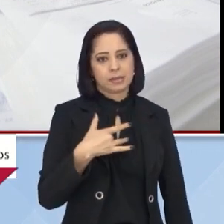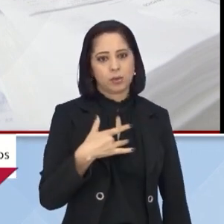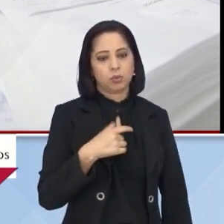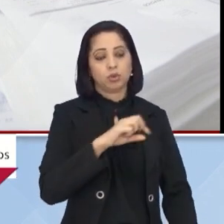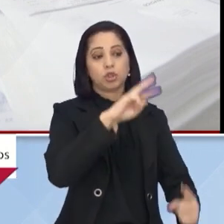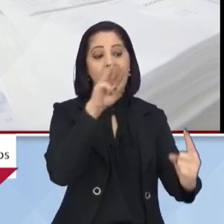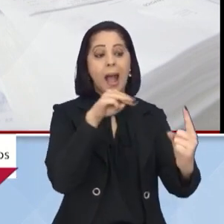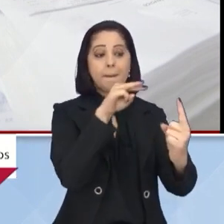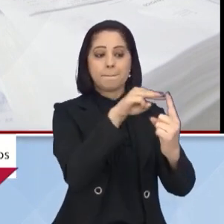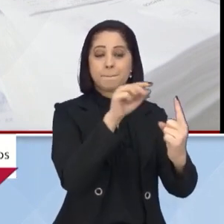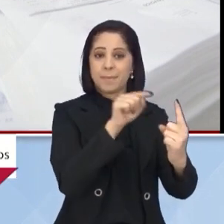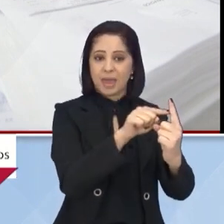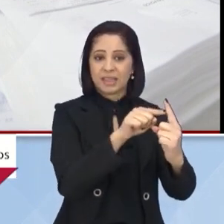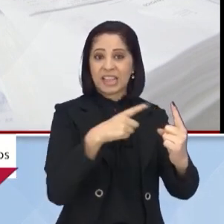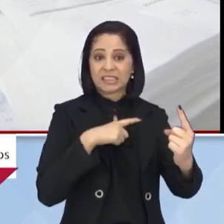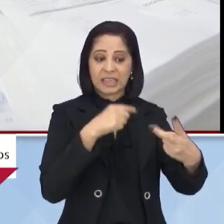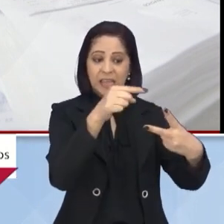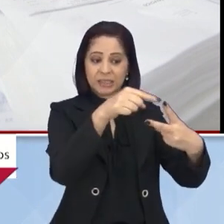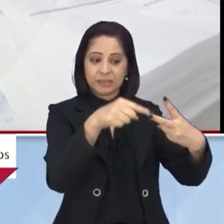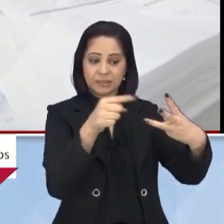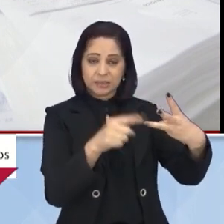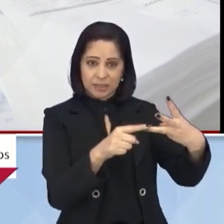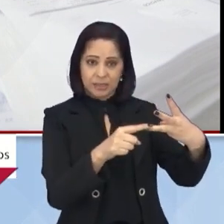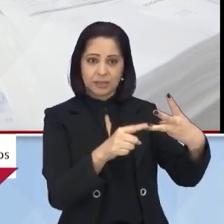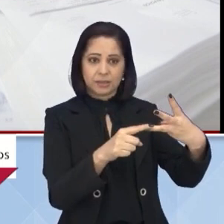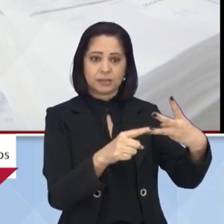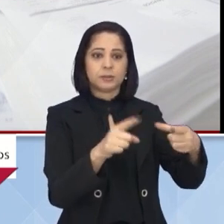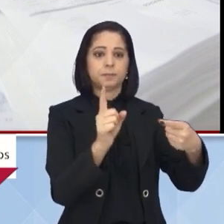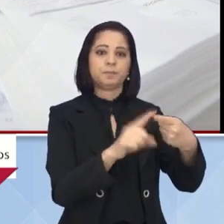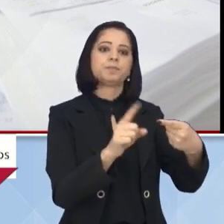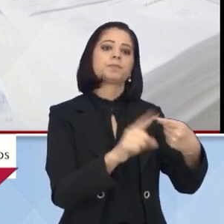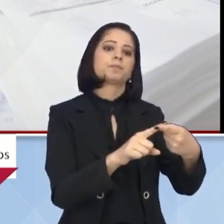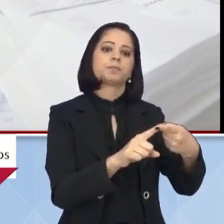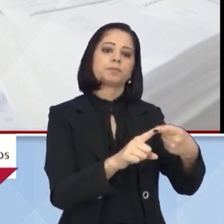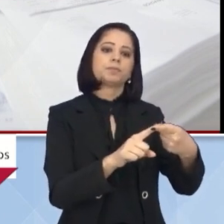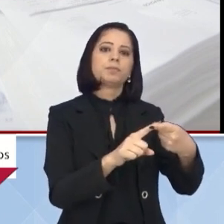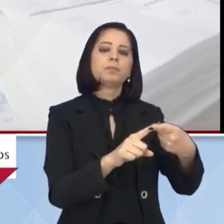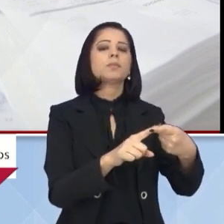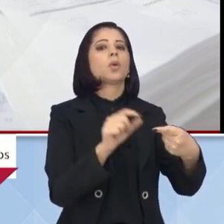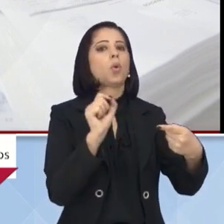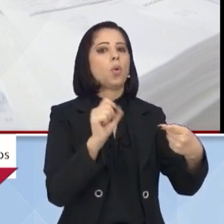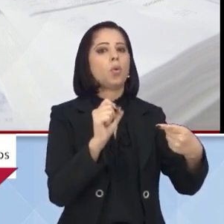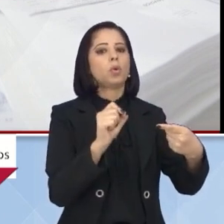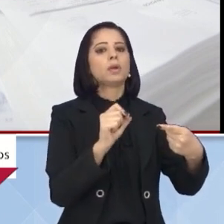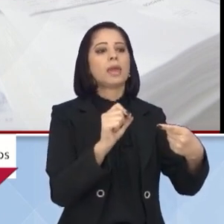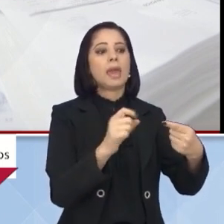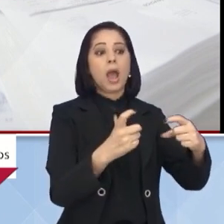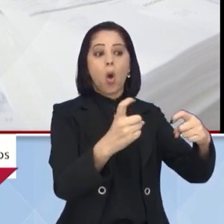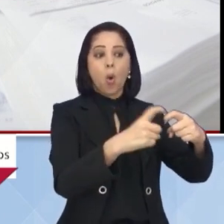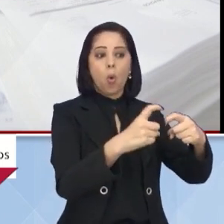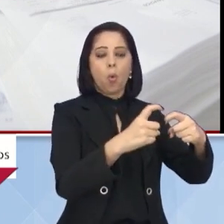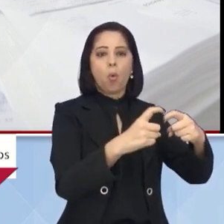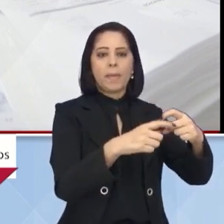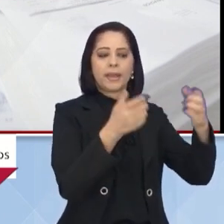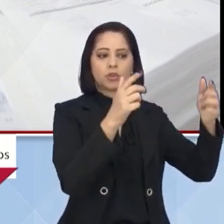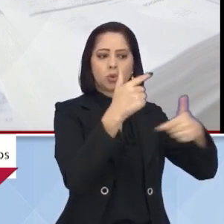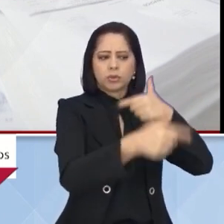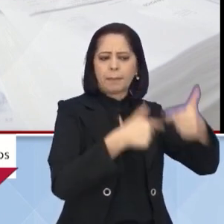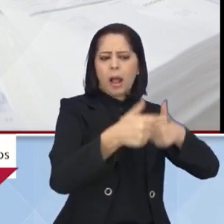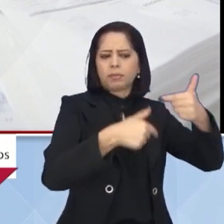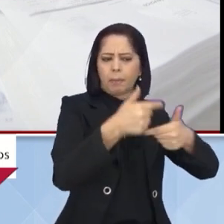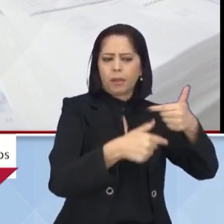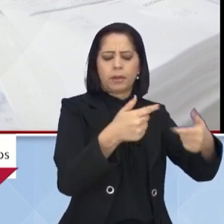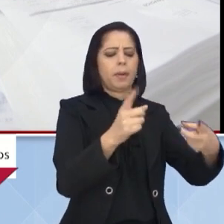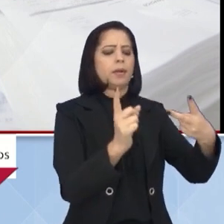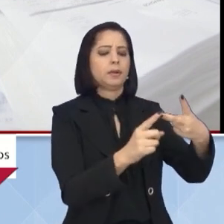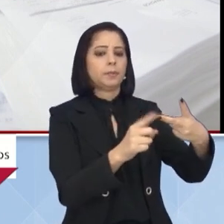eh tinha três indicadores um indicador era produtividade da equipe médica um segundo indicador